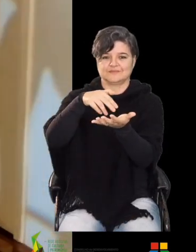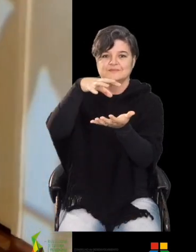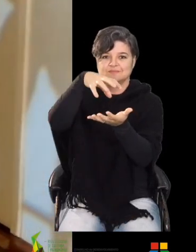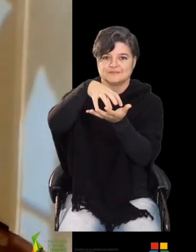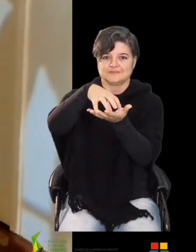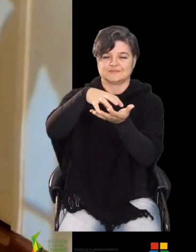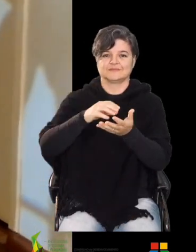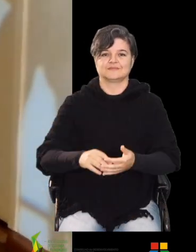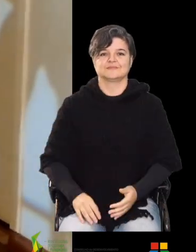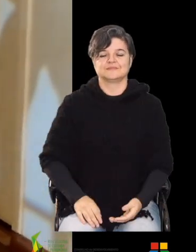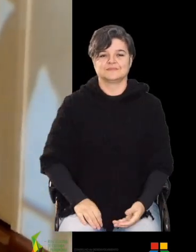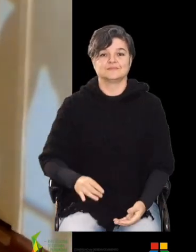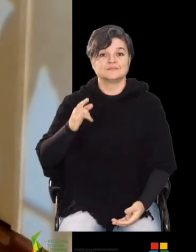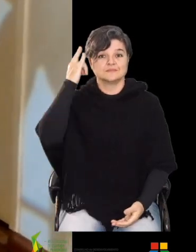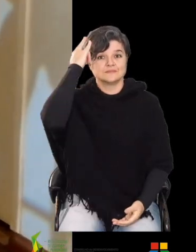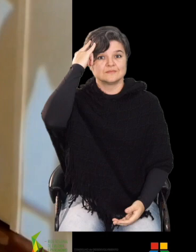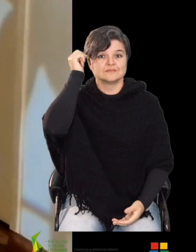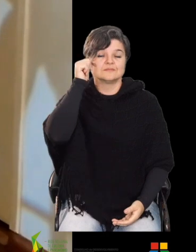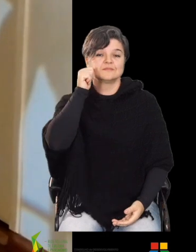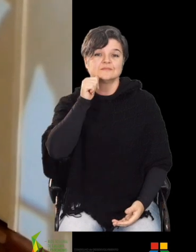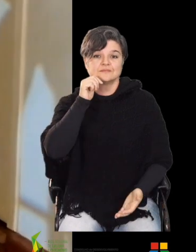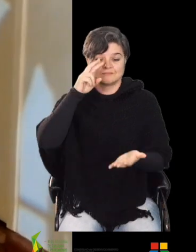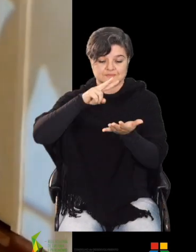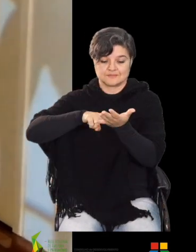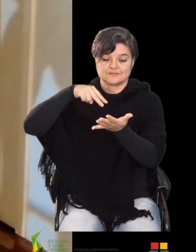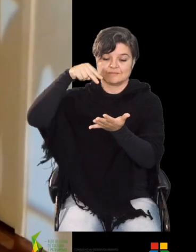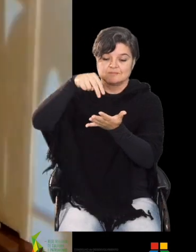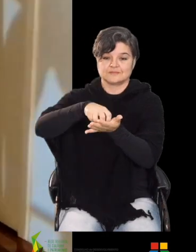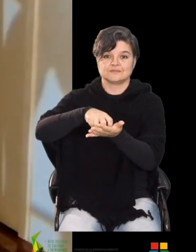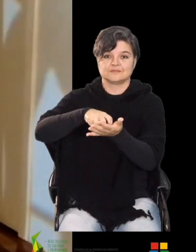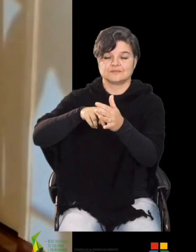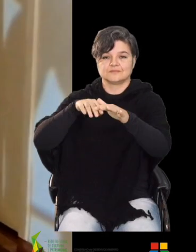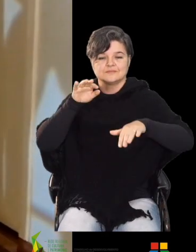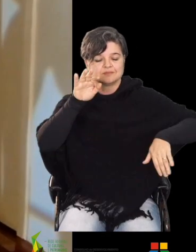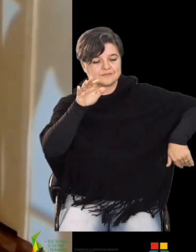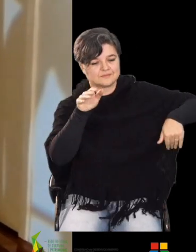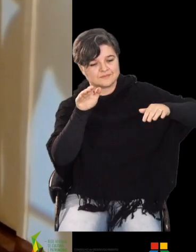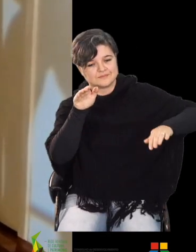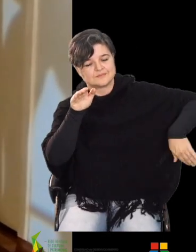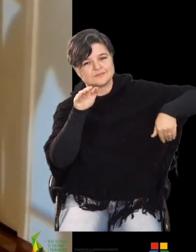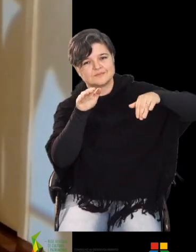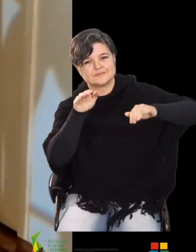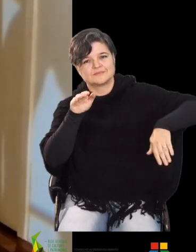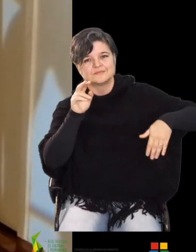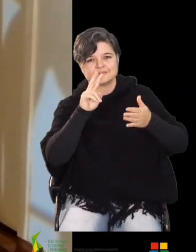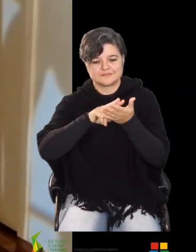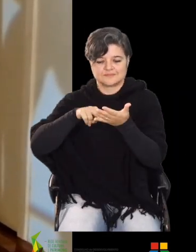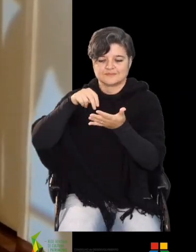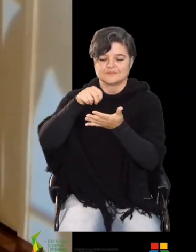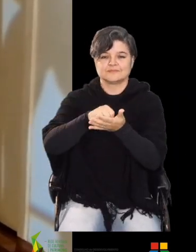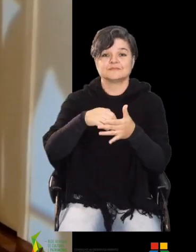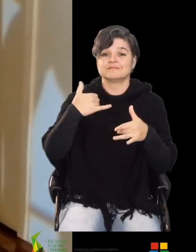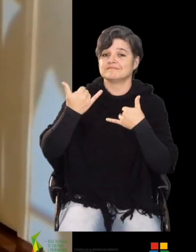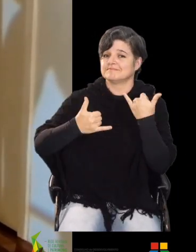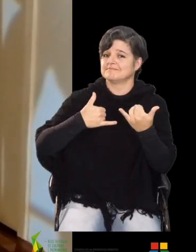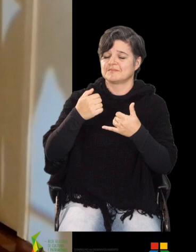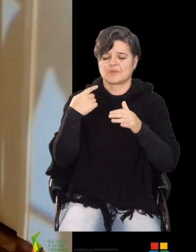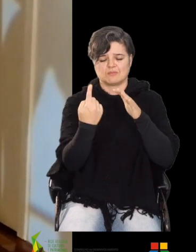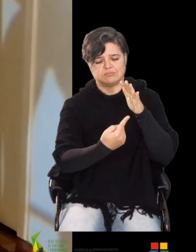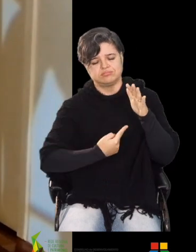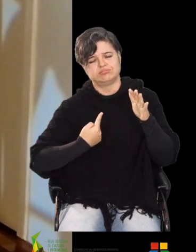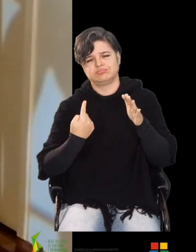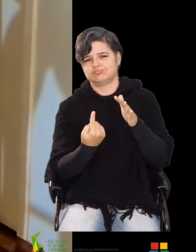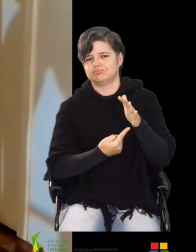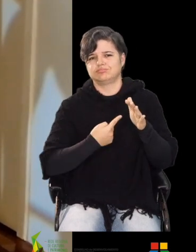a clara então pulou no lado chegou na ilha e ficou lá brincando sozinha à tarde